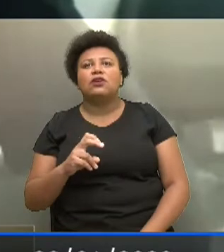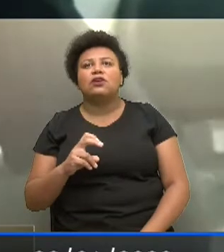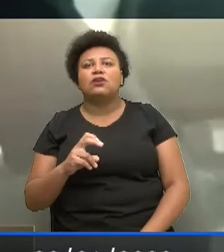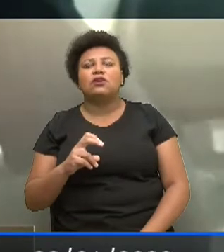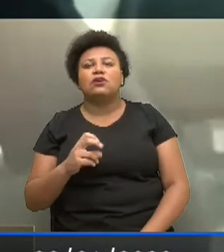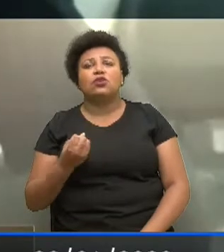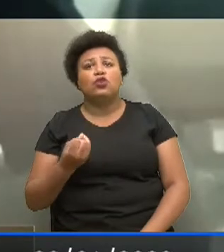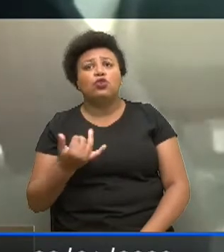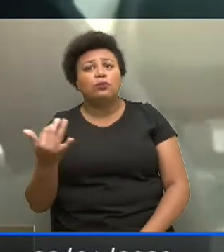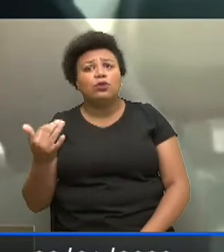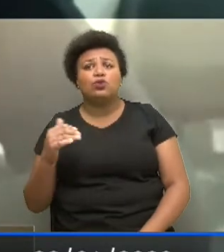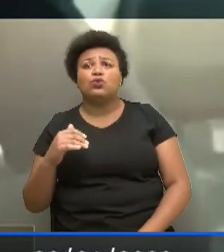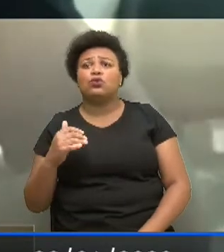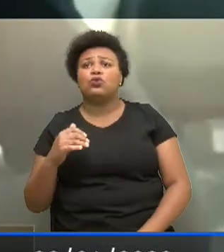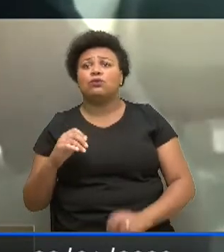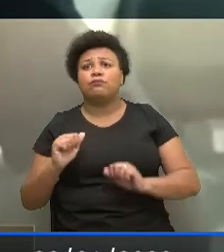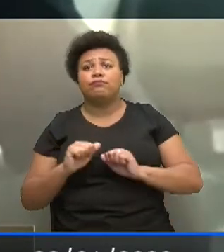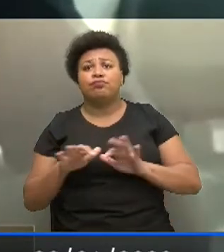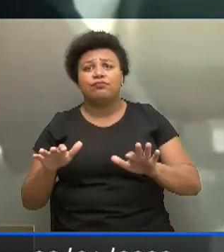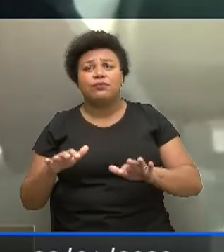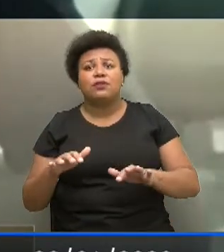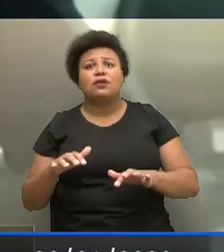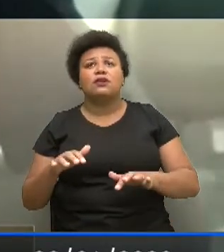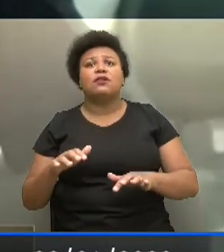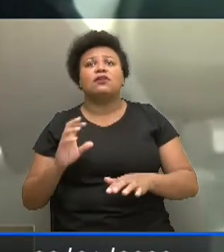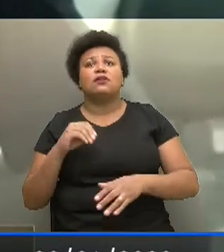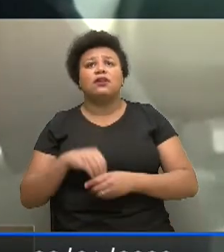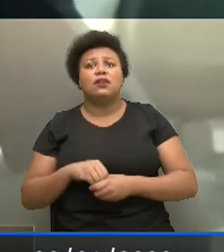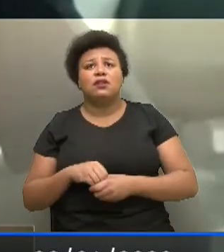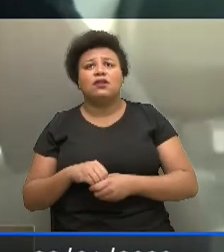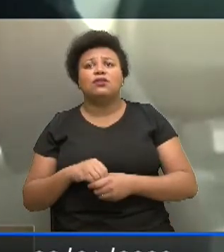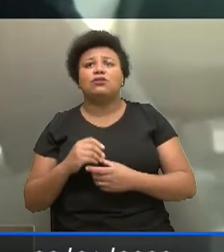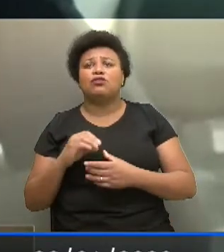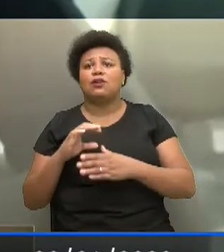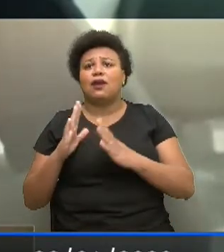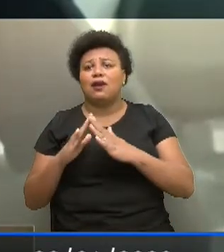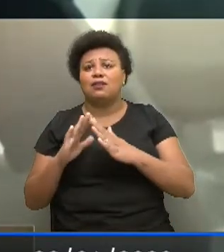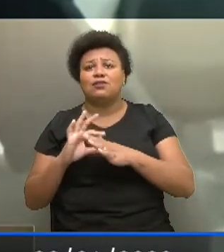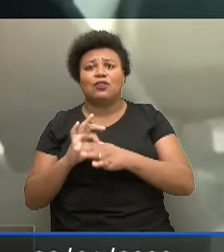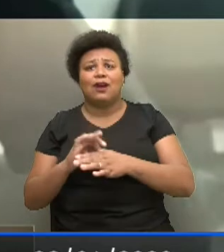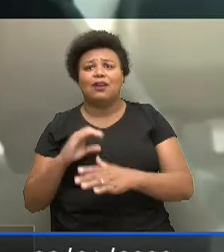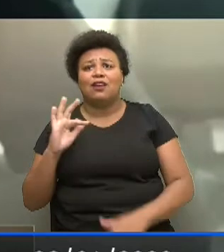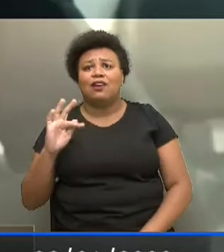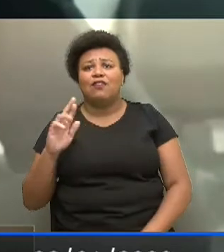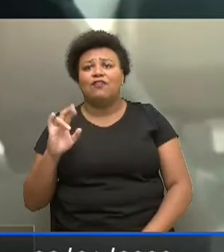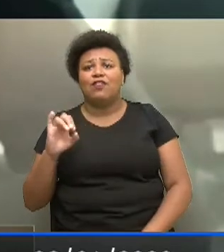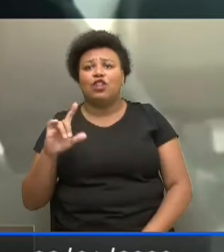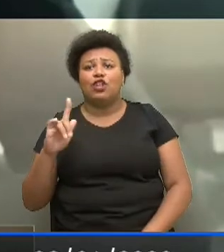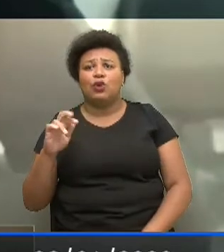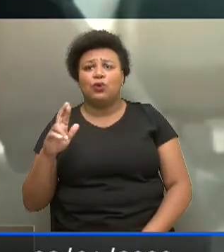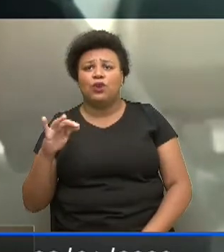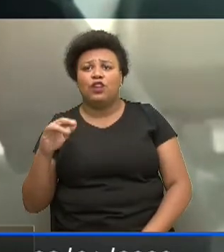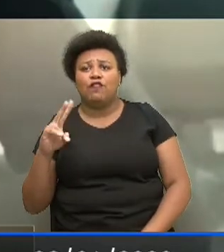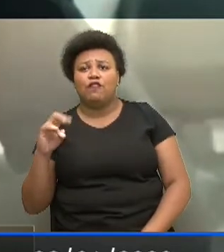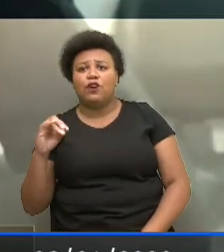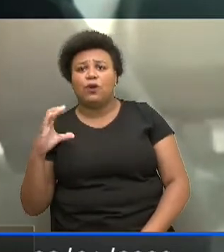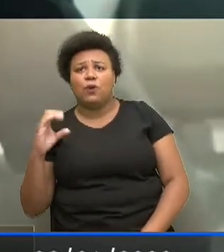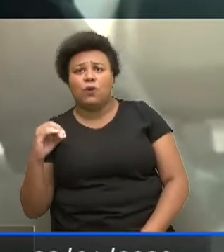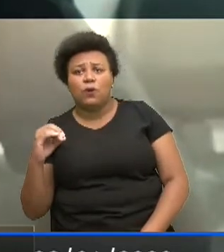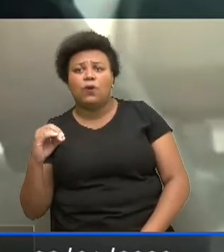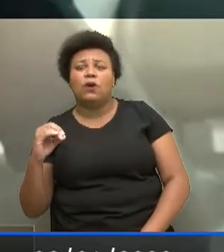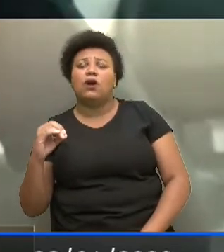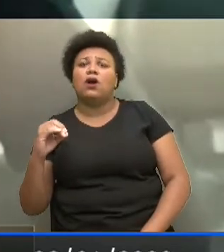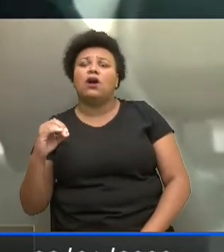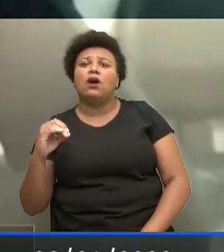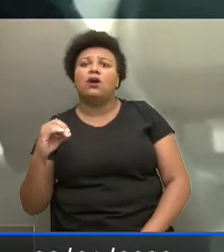né, tanto em LPIs quanto também em frigoríficos. Né? Então, nós estamos lidando com um agente que